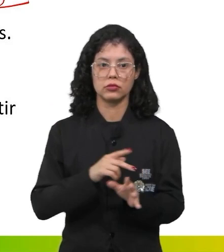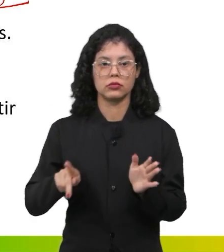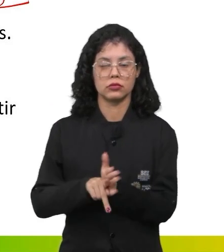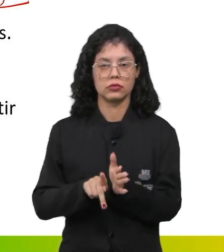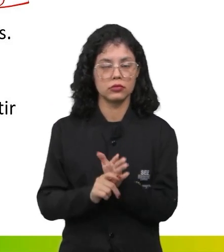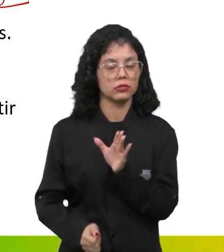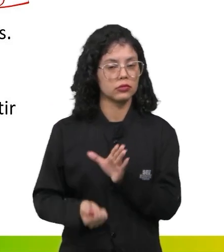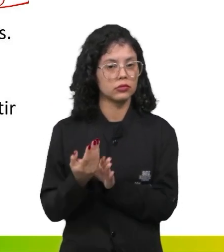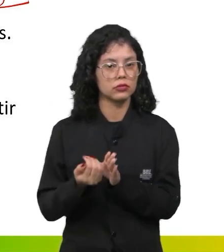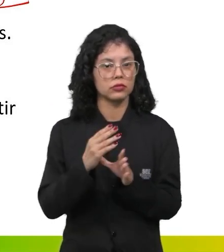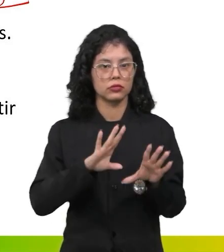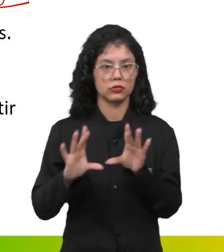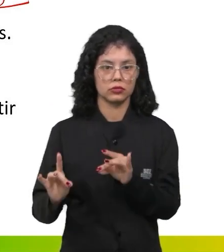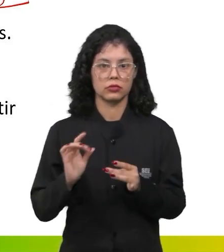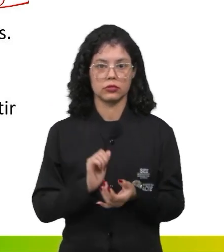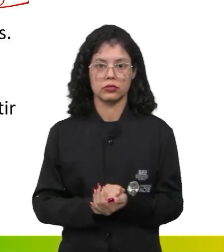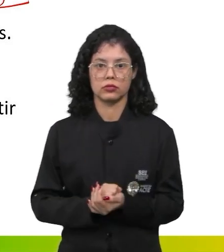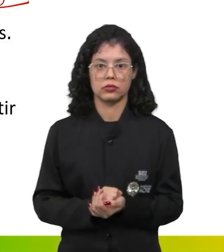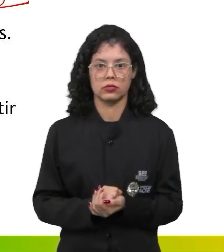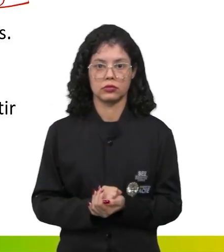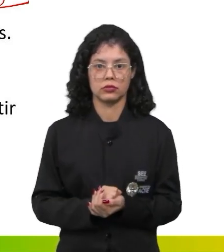se formavam ali